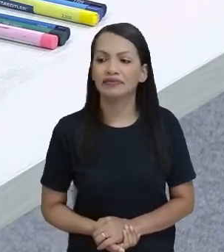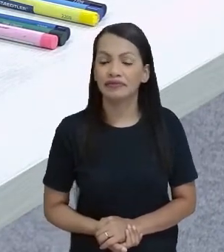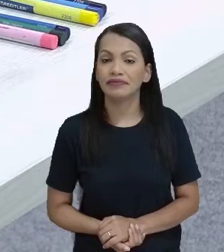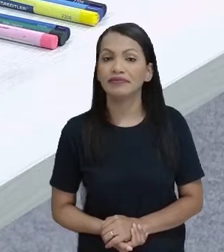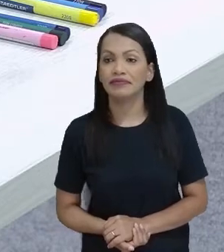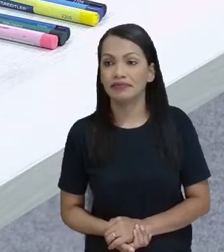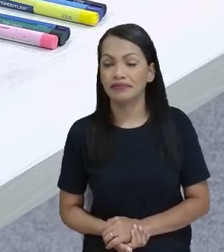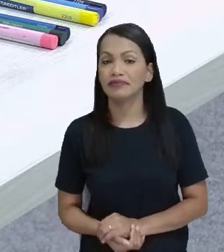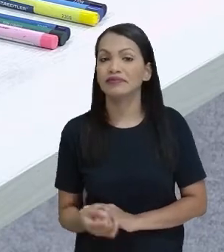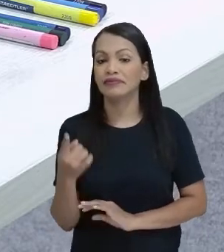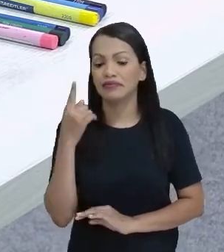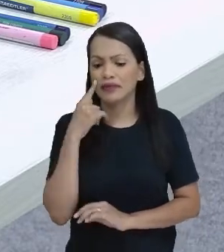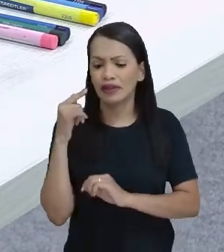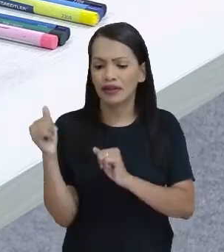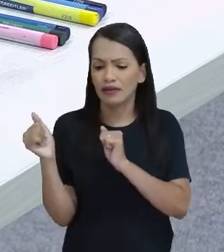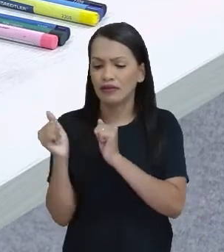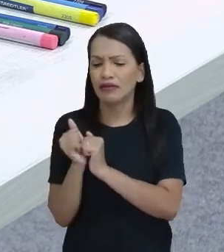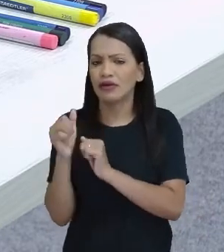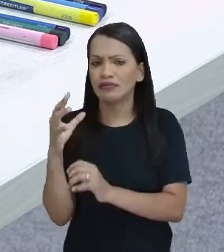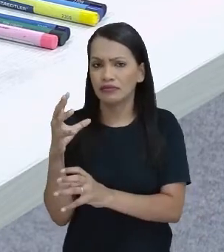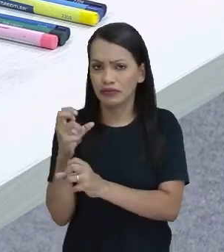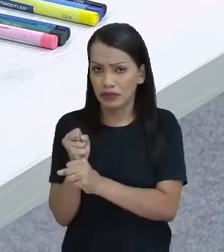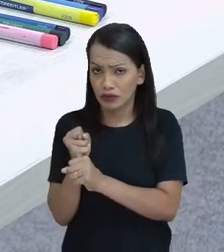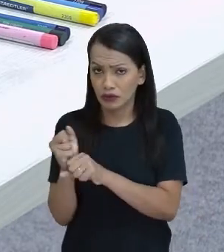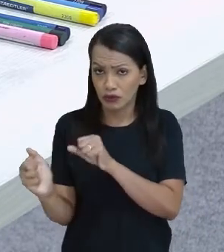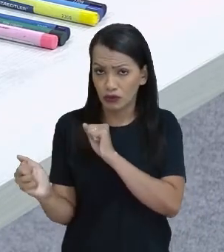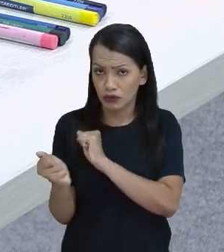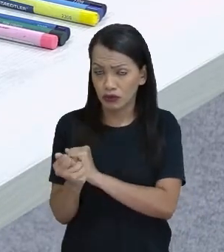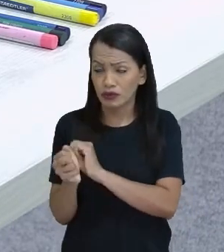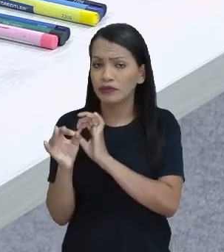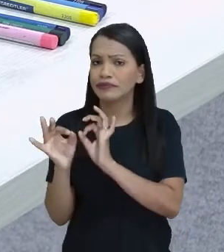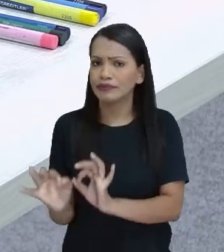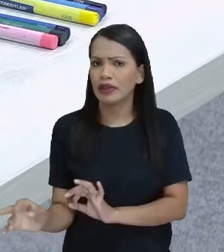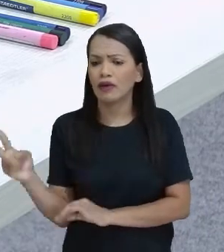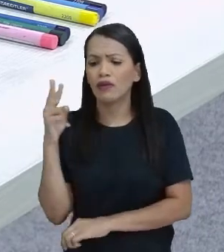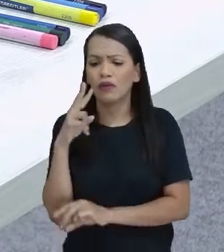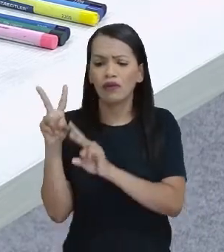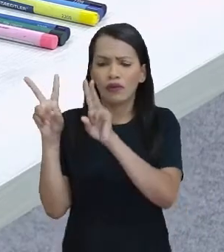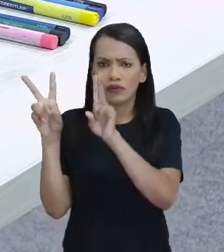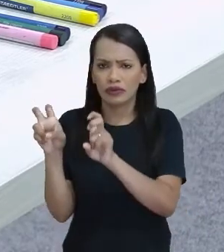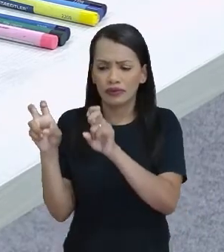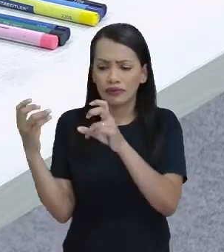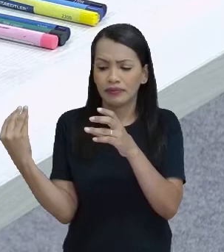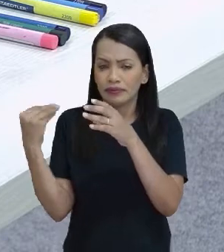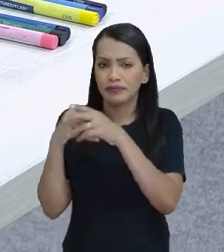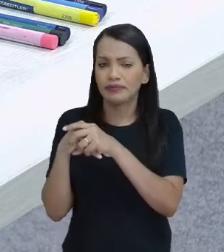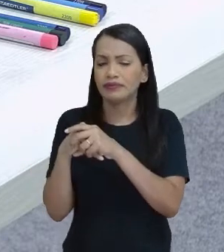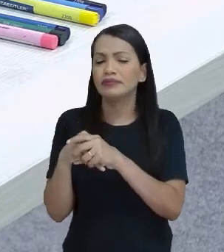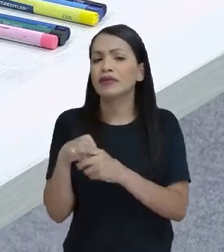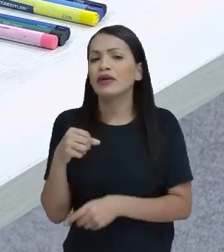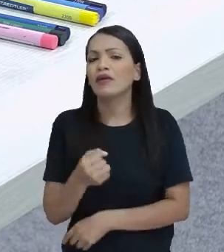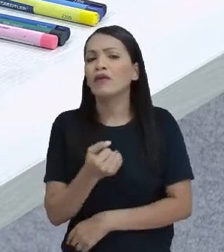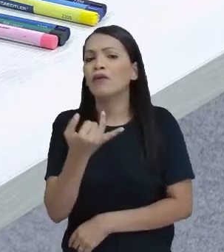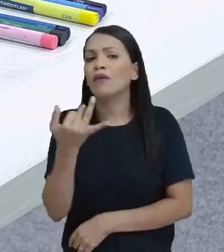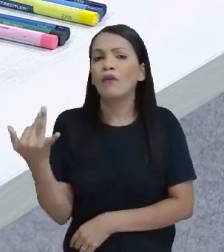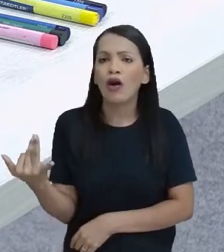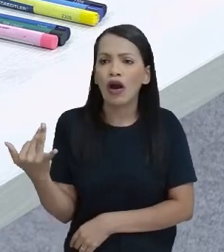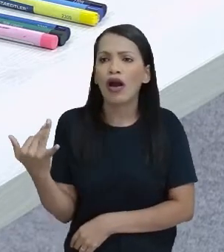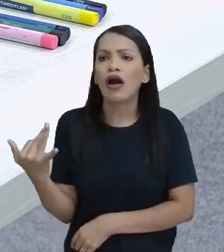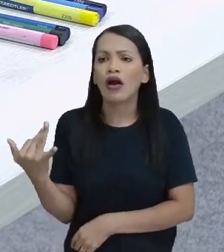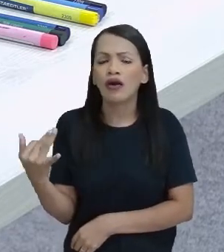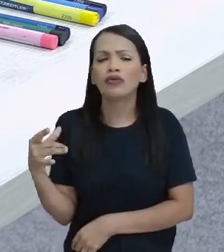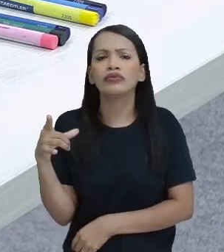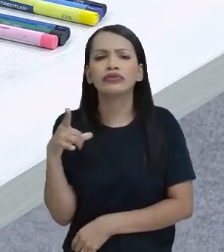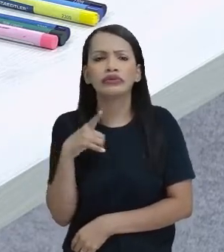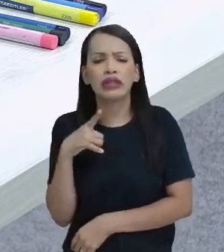pouquinho de agrupamento, de soma, tudo juntinho. Um assunto puxa o outro. E aí, qual a quantidade de giz de cera da